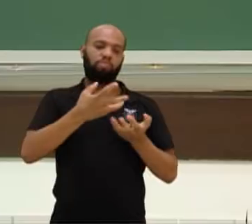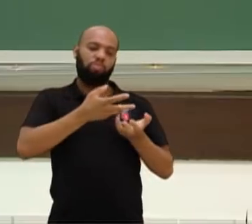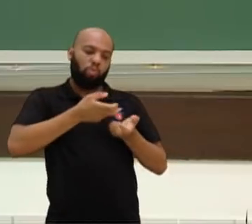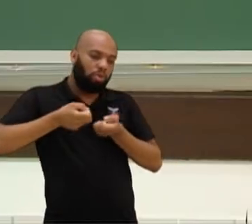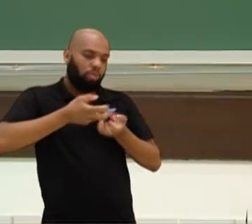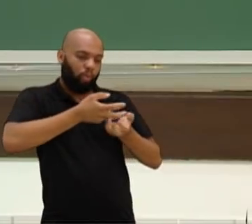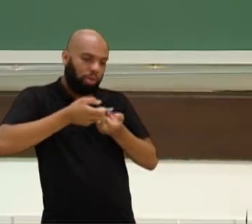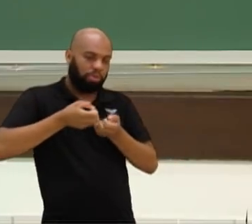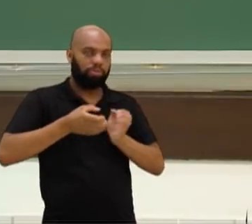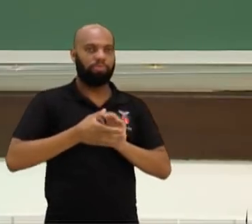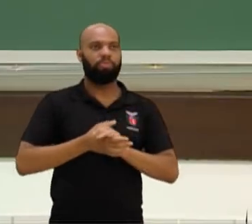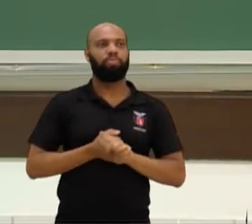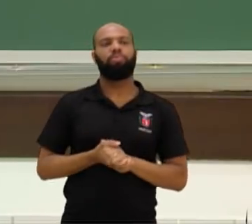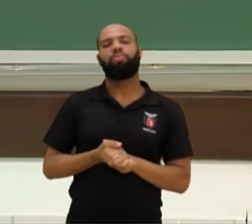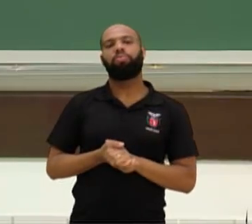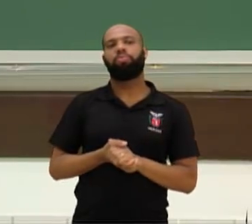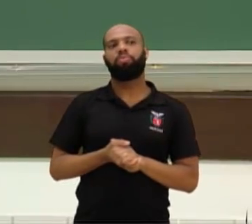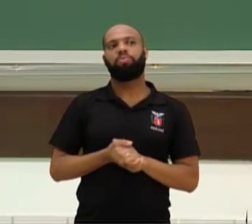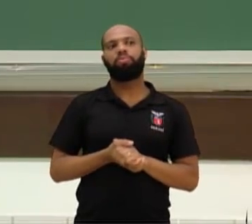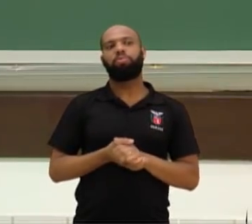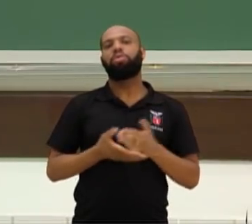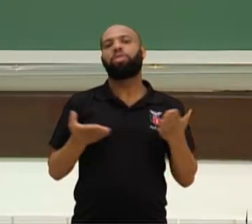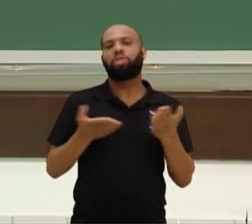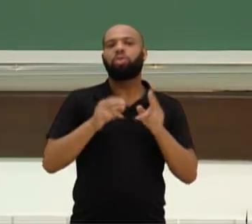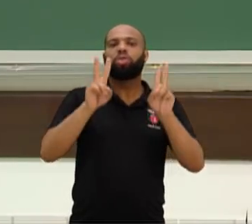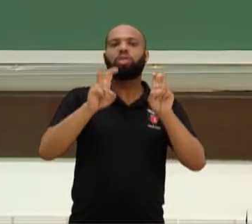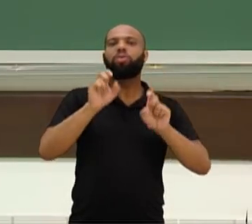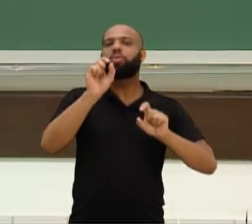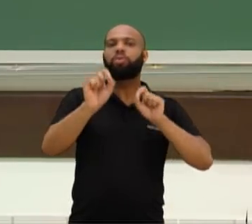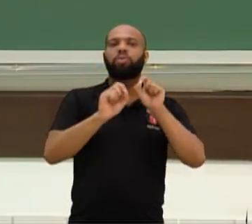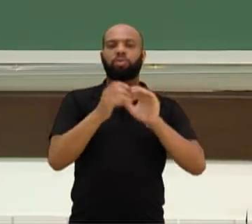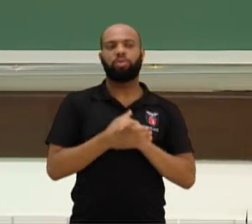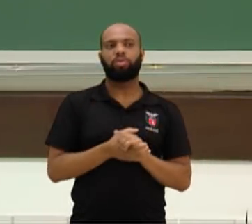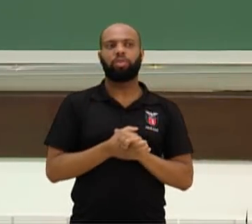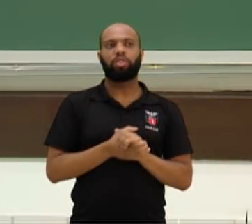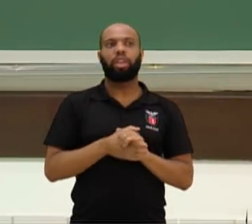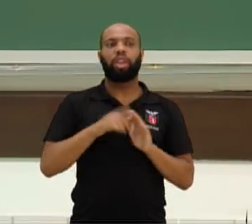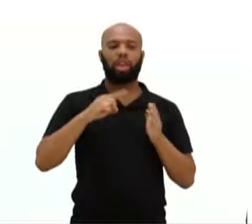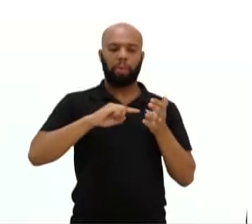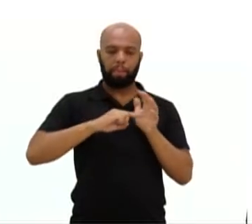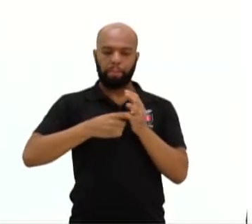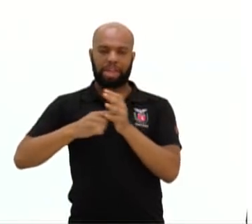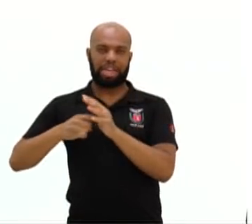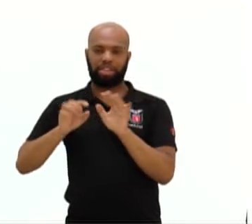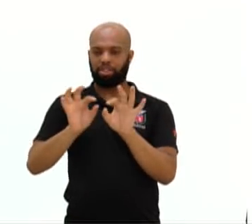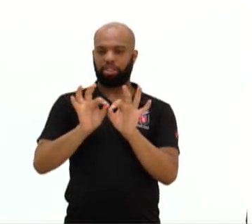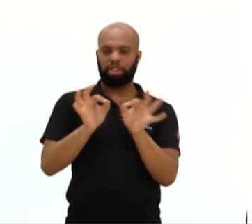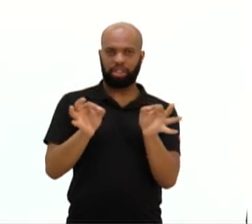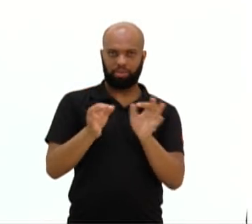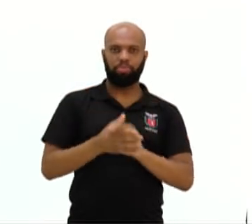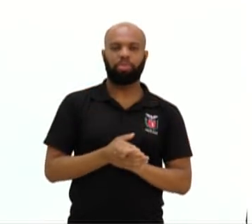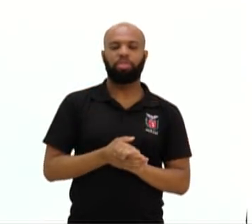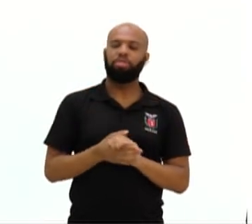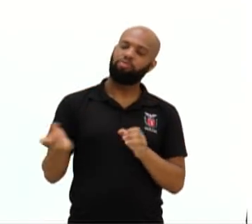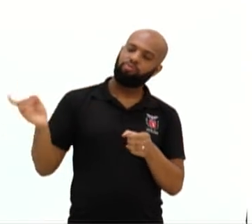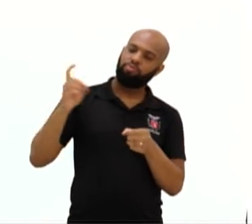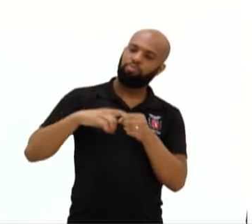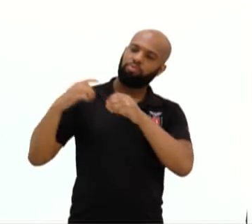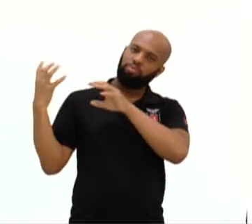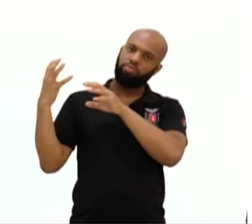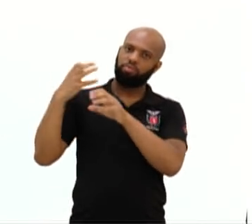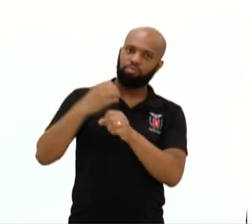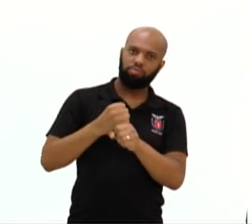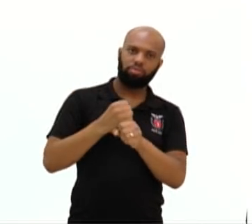temperatura. E o assunto de hoje, pessoal, vai ser as máquinas simples. Nós vamos retomar aquele assunto